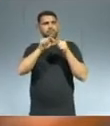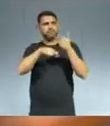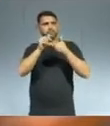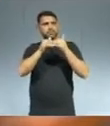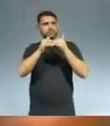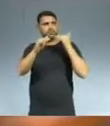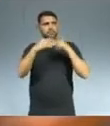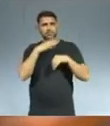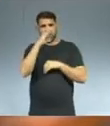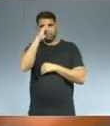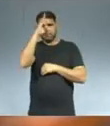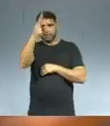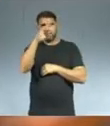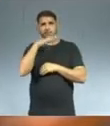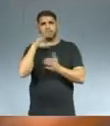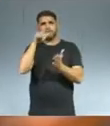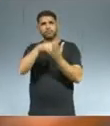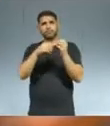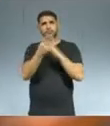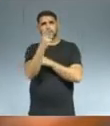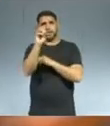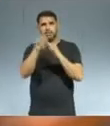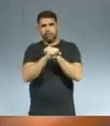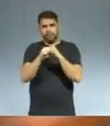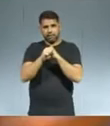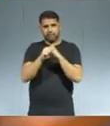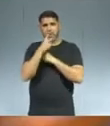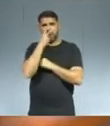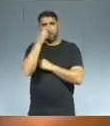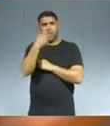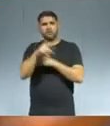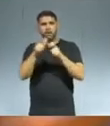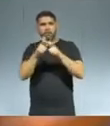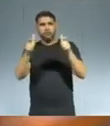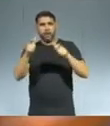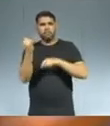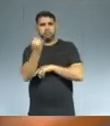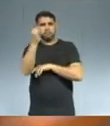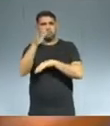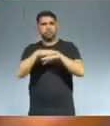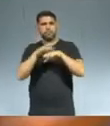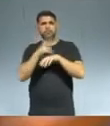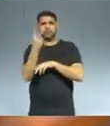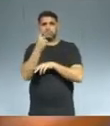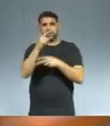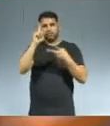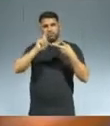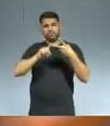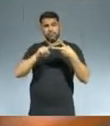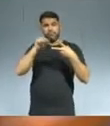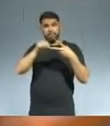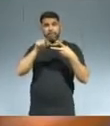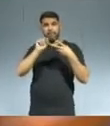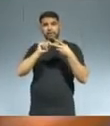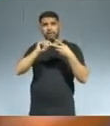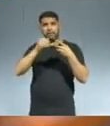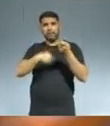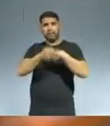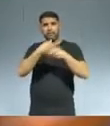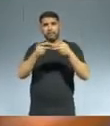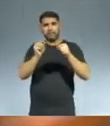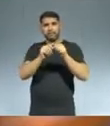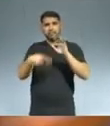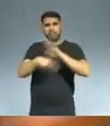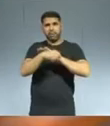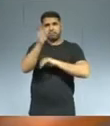batismo aumento desse dos últimos 30 anos eu acho que essa é um dos grandes fatores a o segundo fator é o empreendedorismo